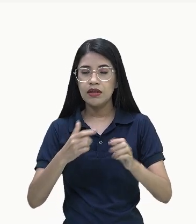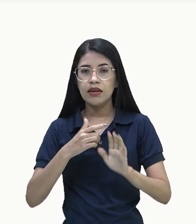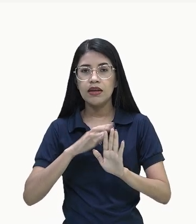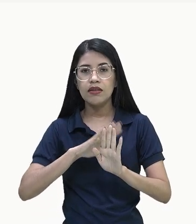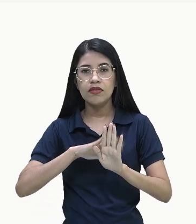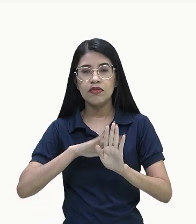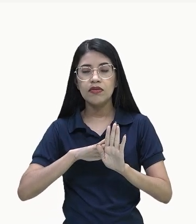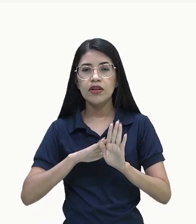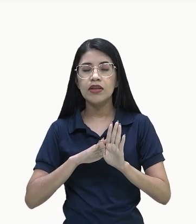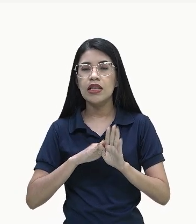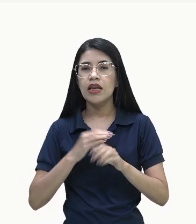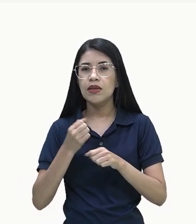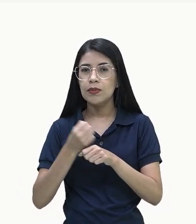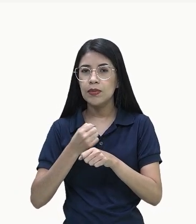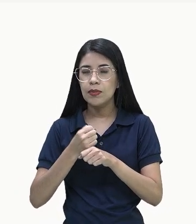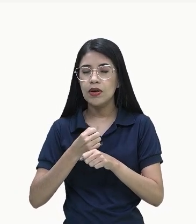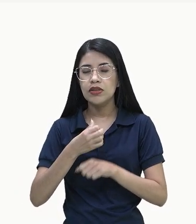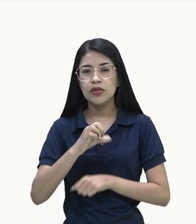ele durou de